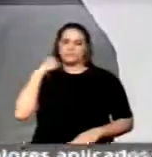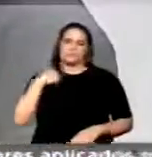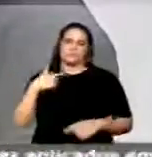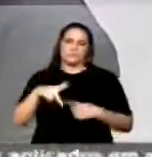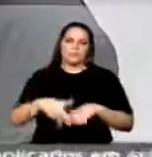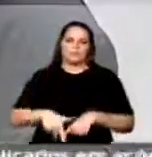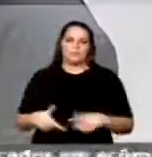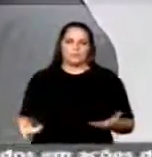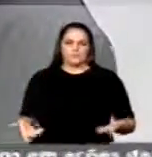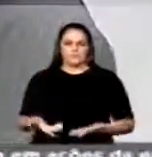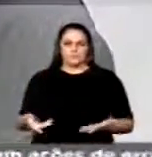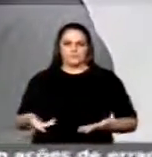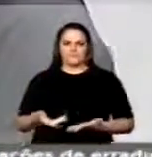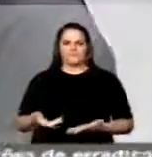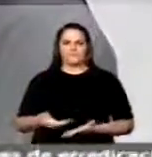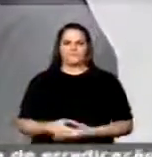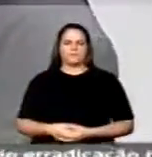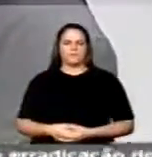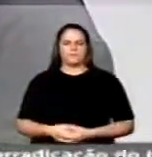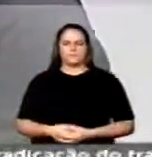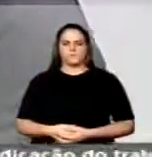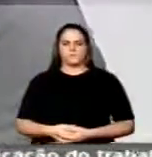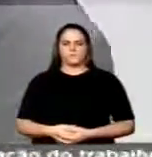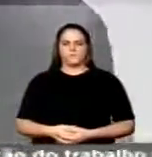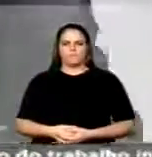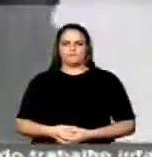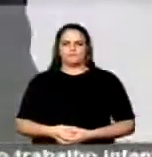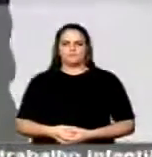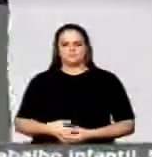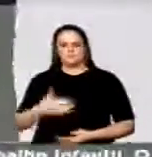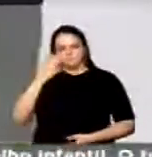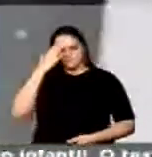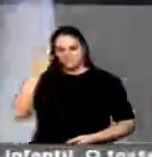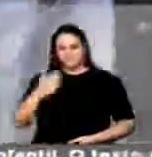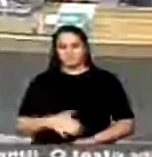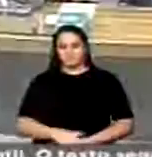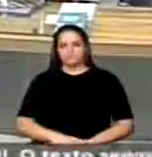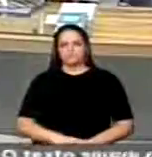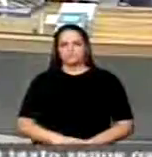Valdeci Mucilo foi prefeito em Cachoeirinha, também da nossa cidade. Obrigado, senhor presidente. Deputado.